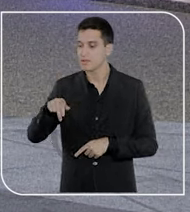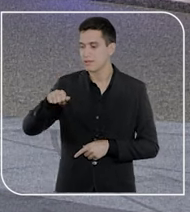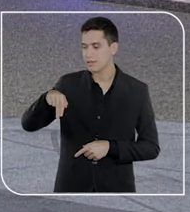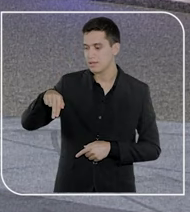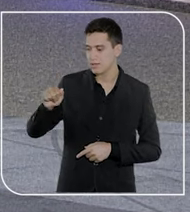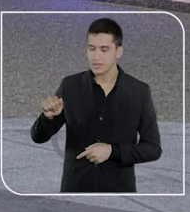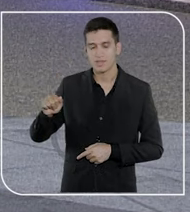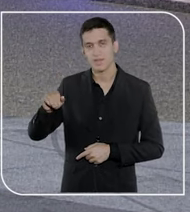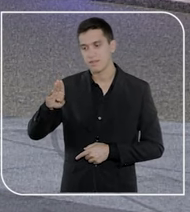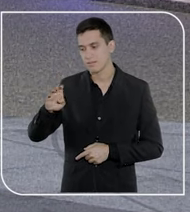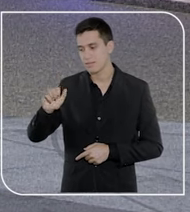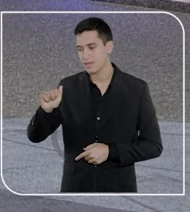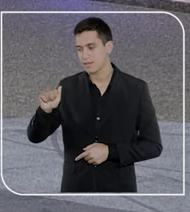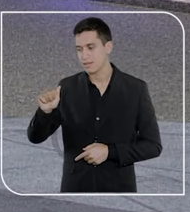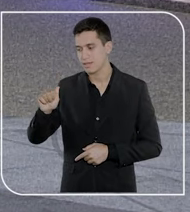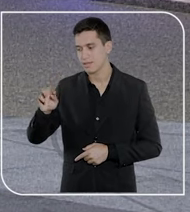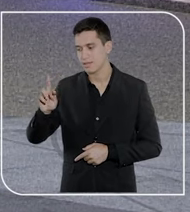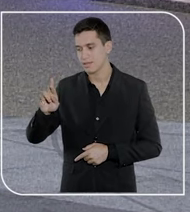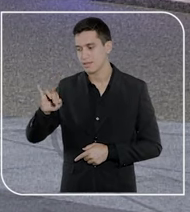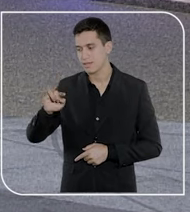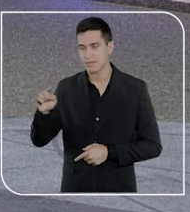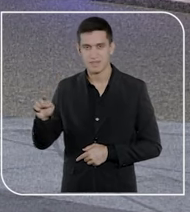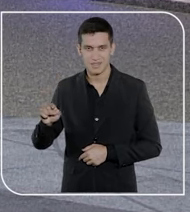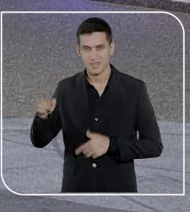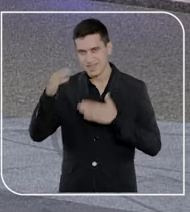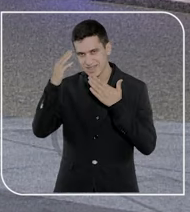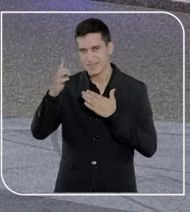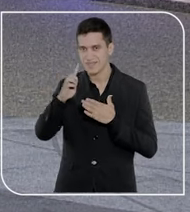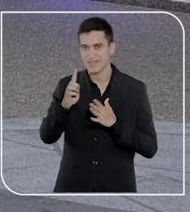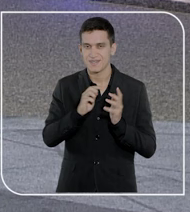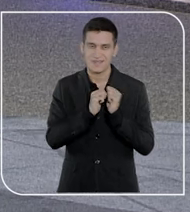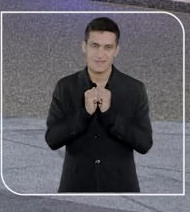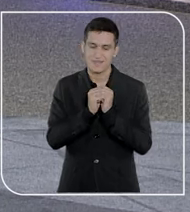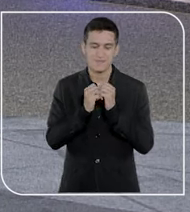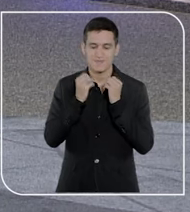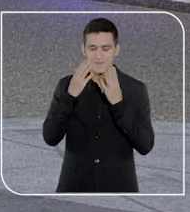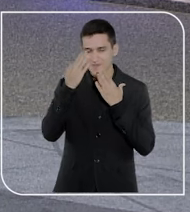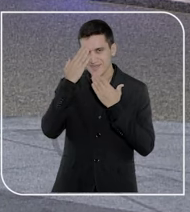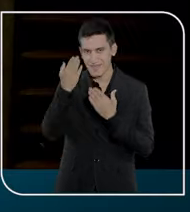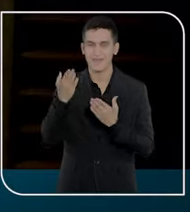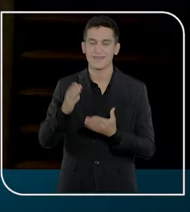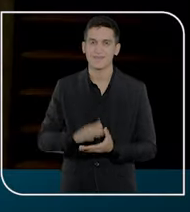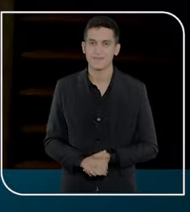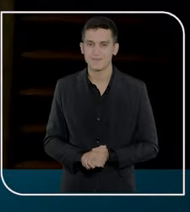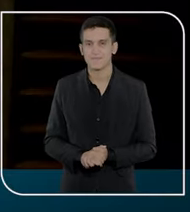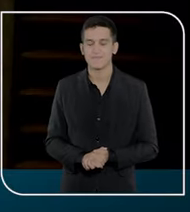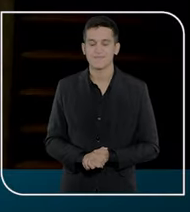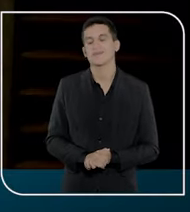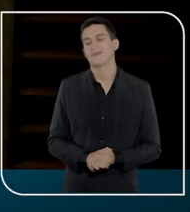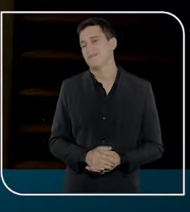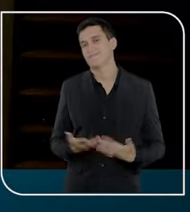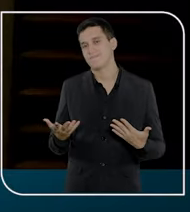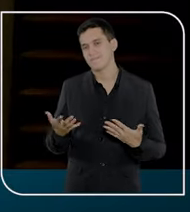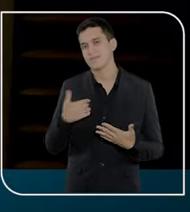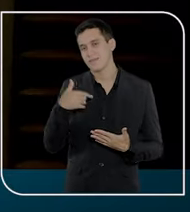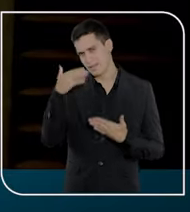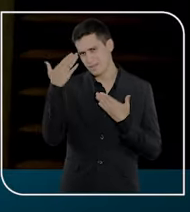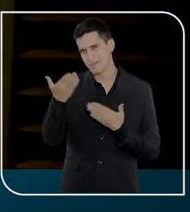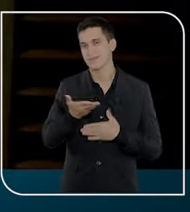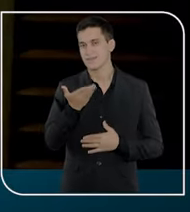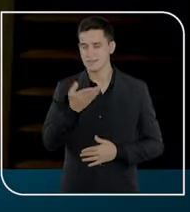Beatriz Presgrave. Agradeço demais a sua participação aqui no Entender Direito, professora. Foi um